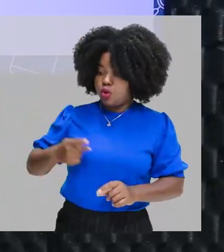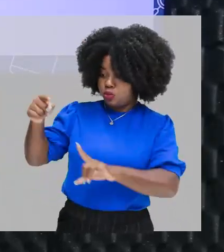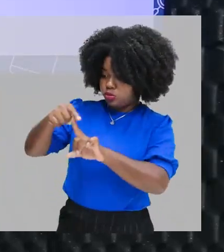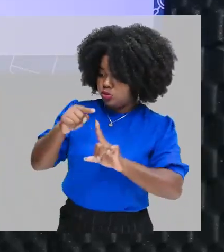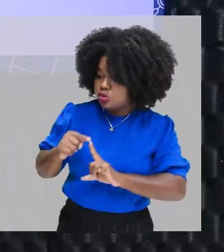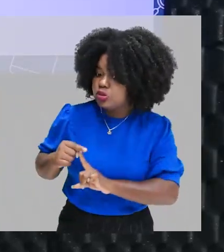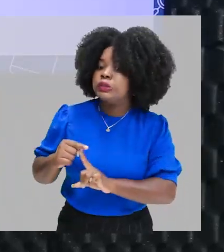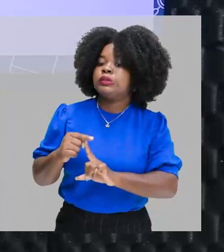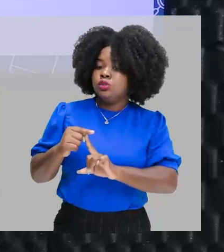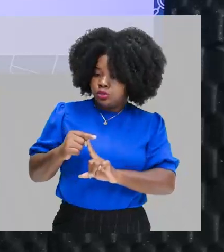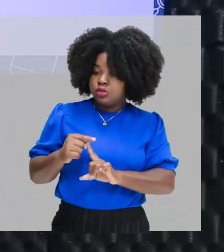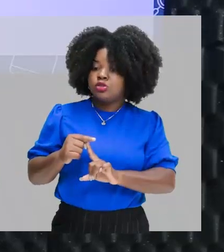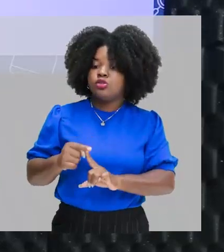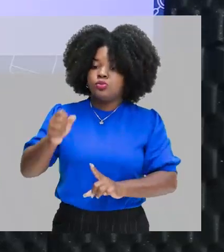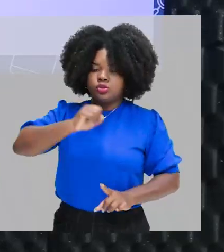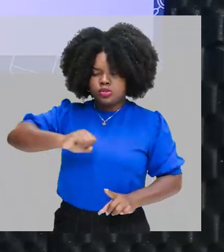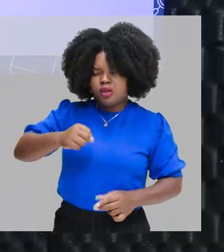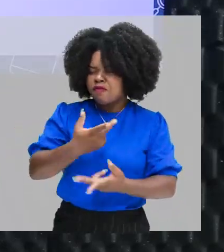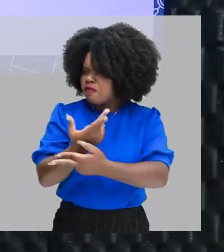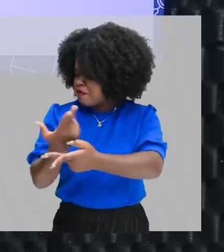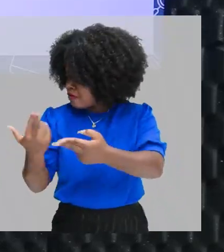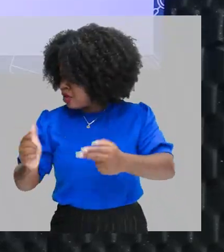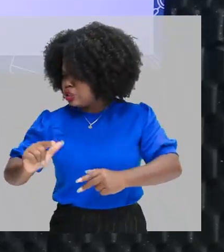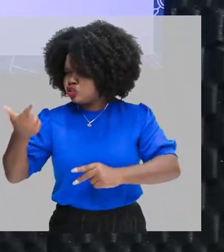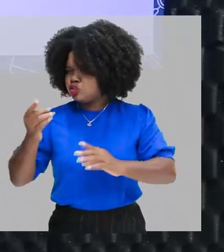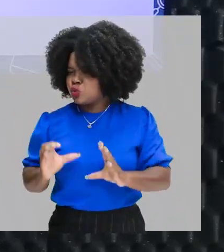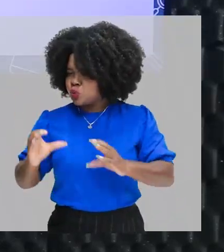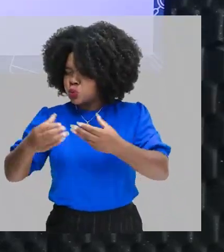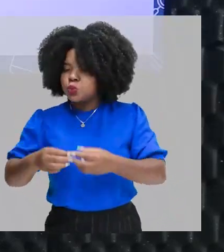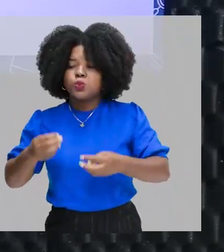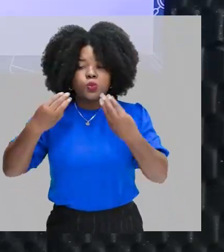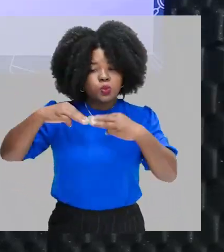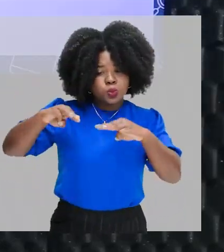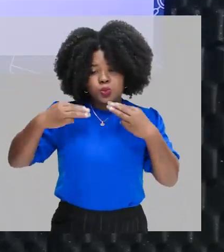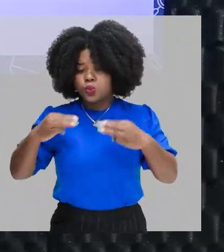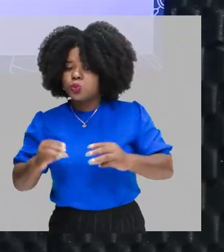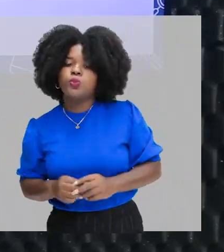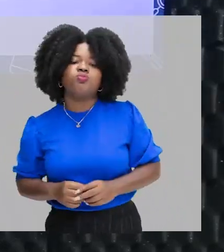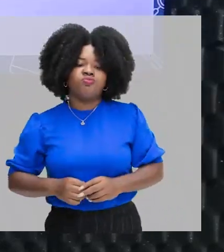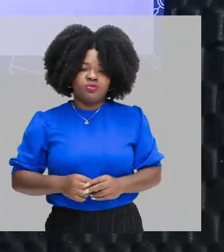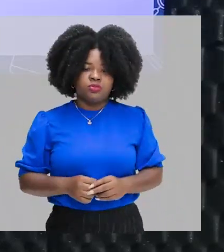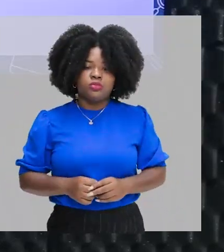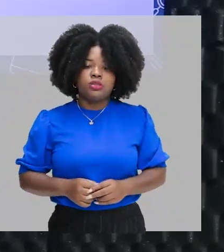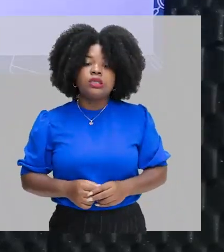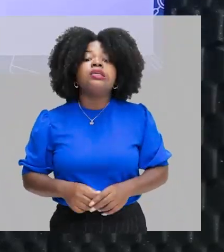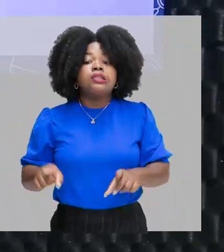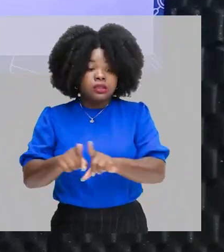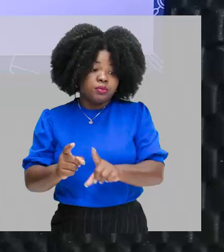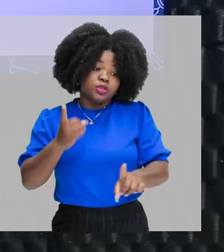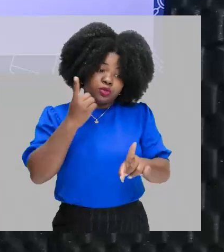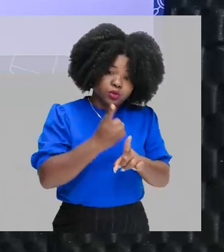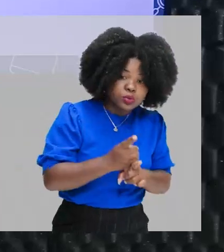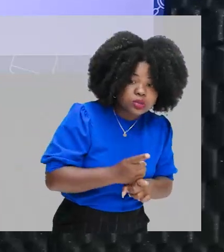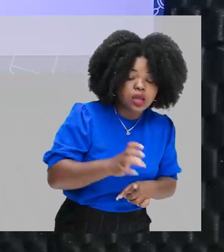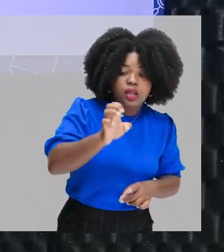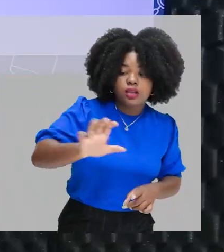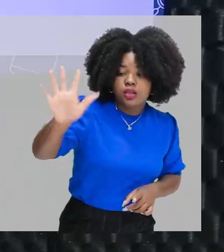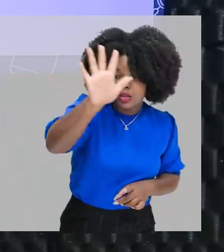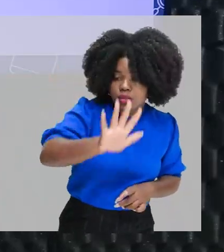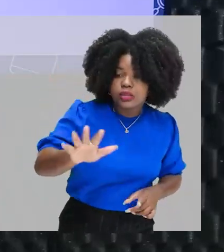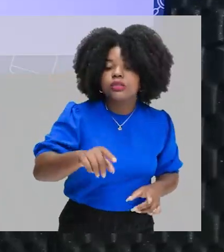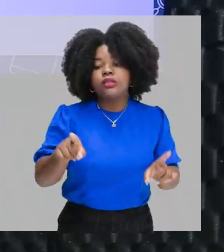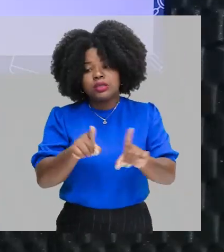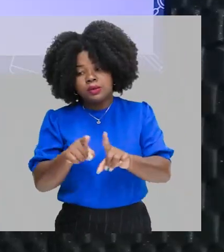reggae e centenas de bandas. Clubes de reggae são encontrados na Europa, na Austrália e nos Estados